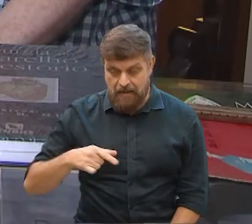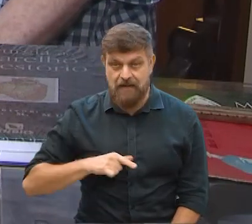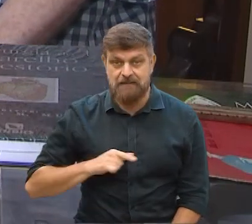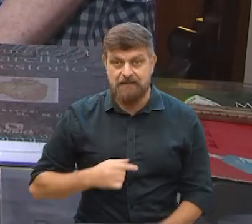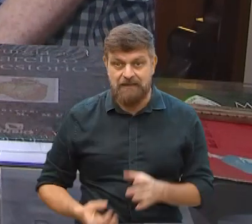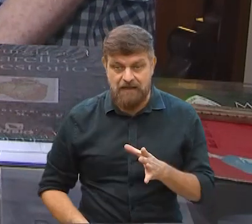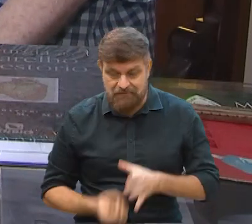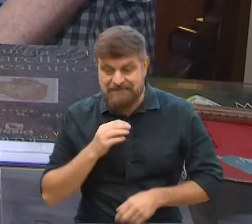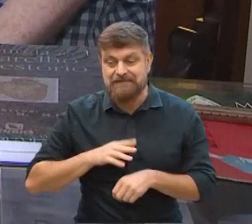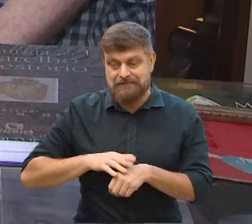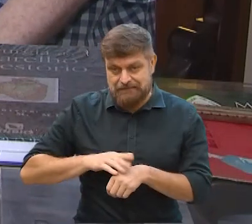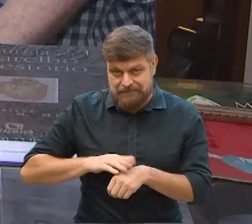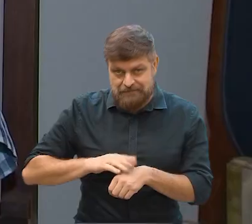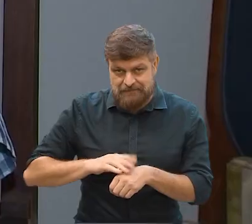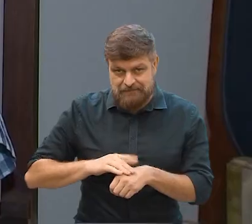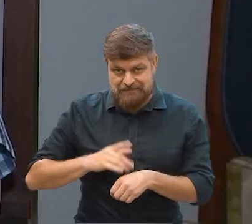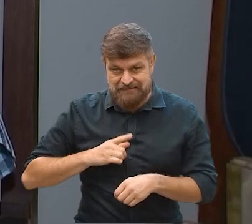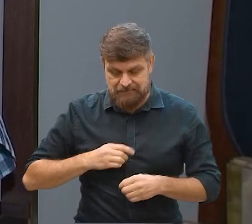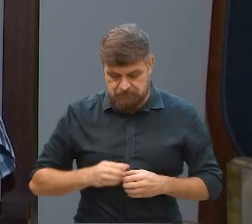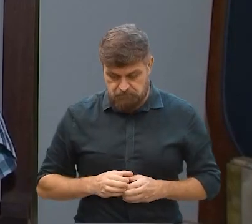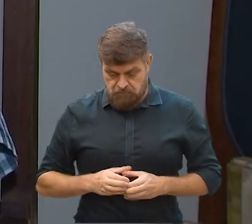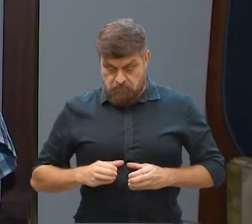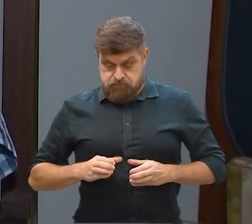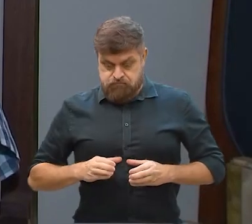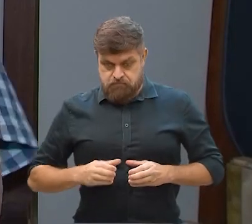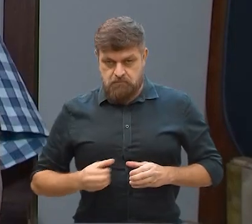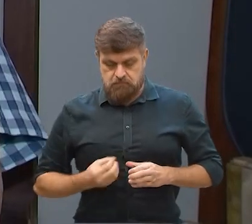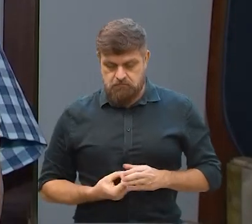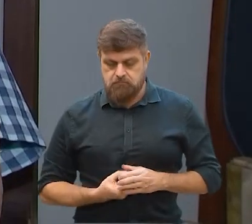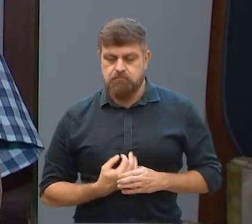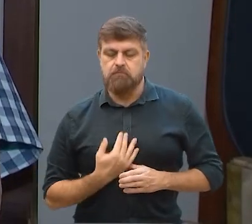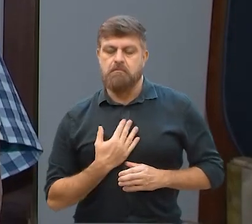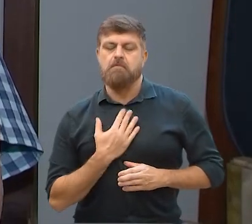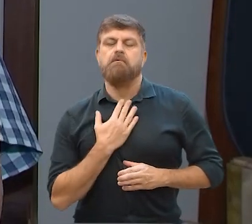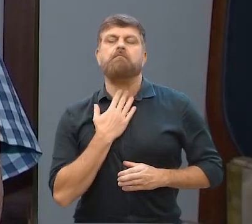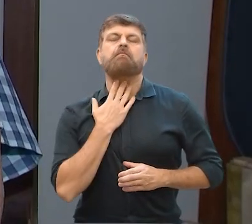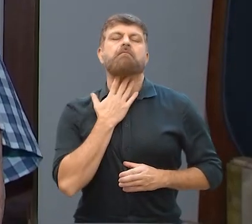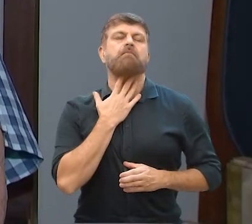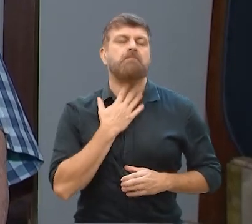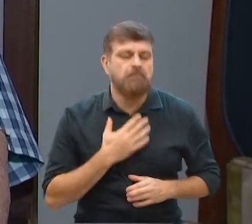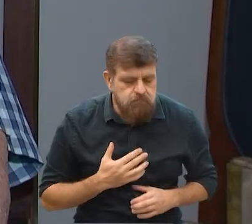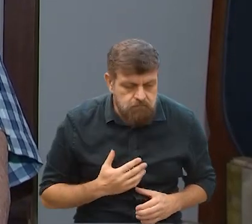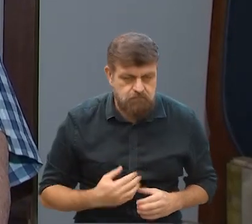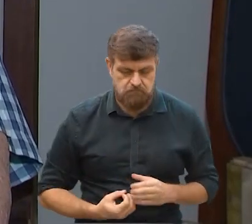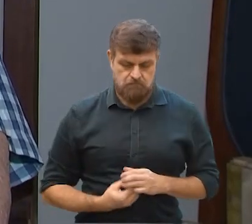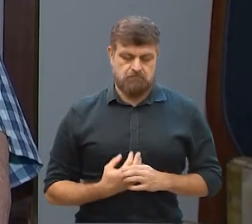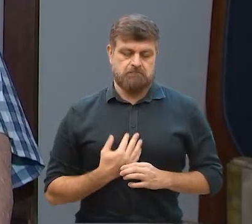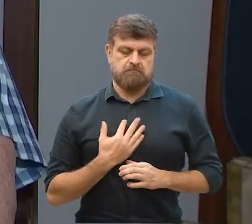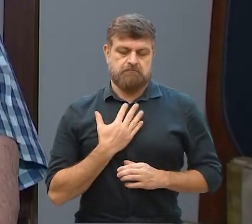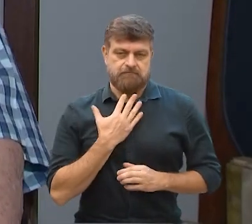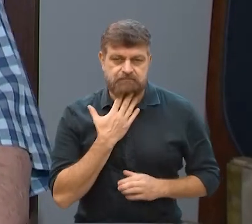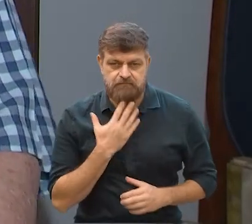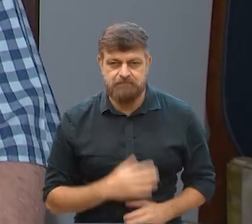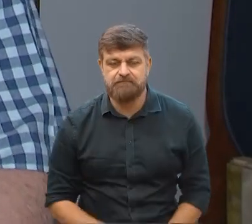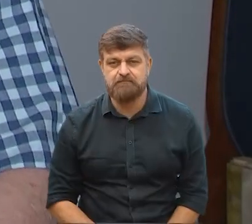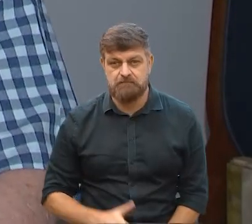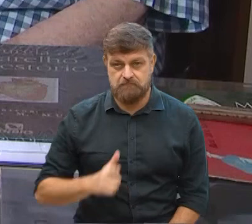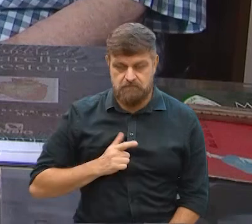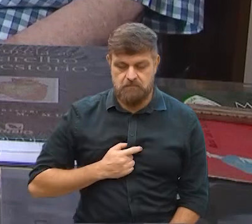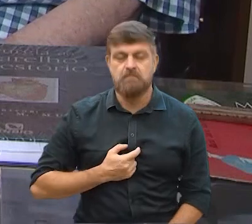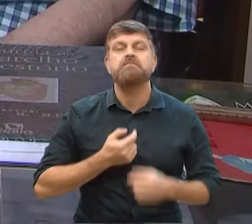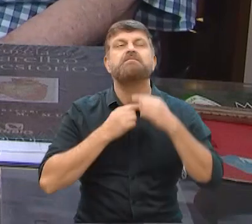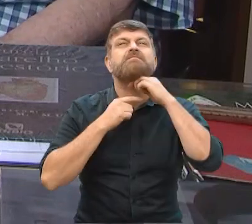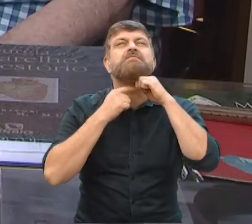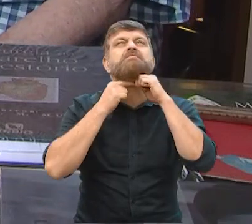É aí que dá a hérnia de hiato. Quando esse buraco está muito largo, o estômago sobe e dá refluxo, esofagite, etc. Muito bem.